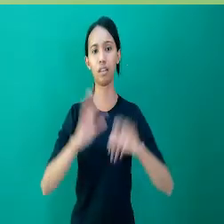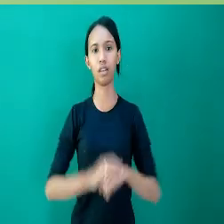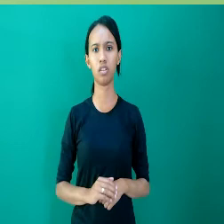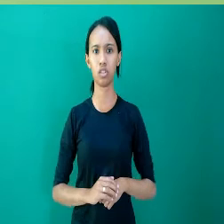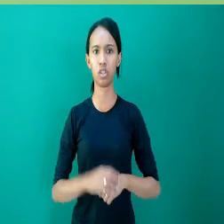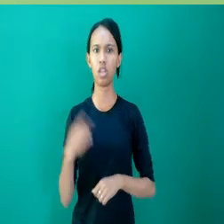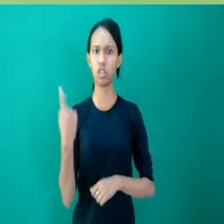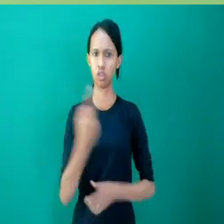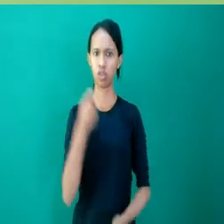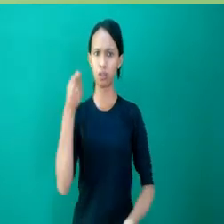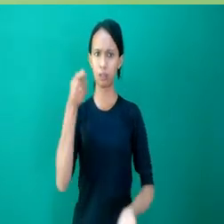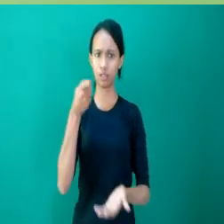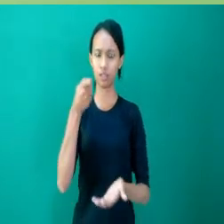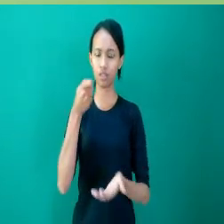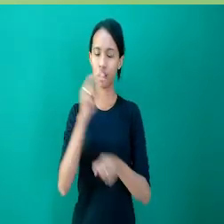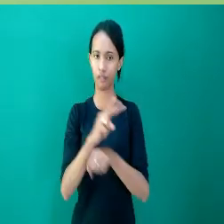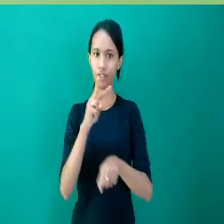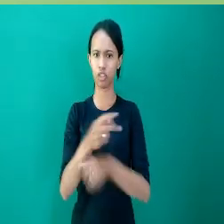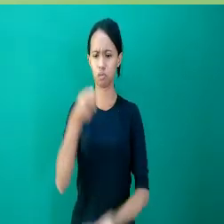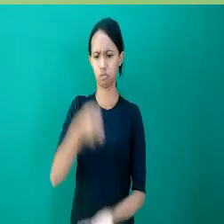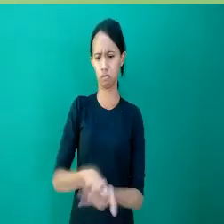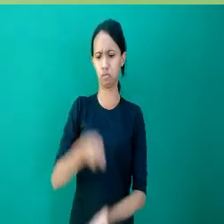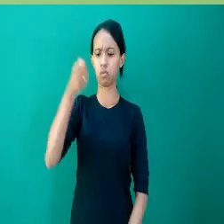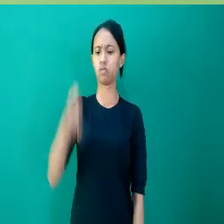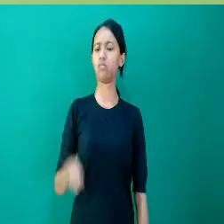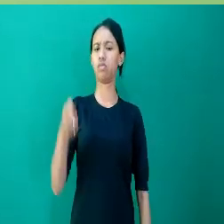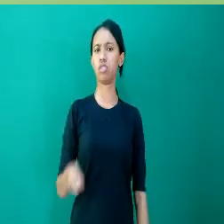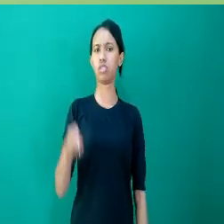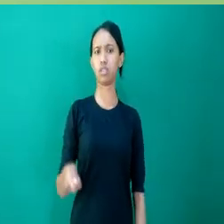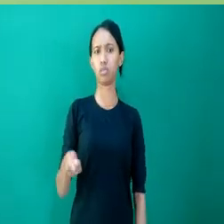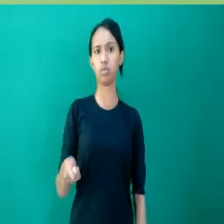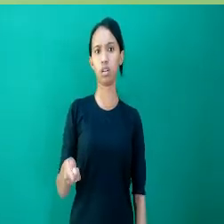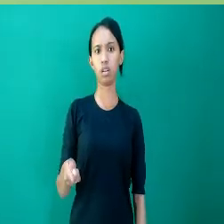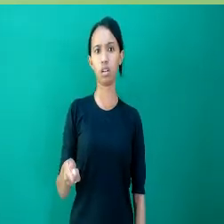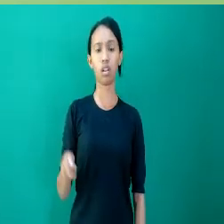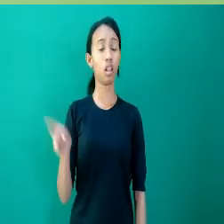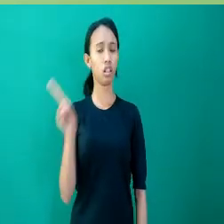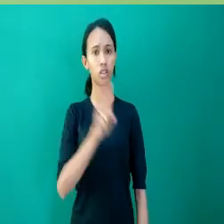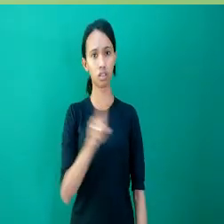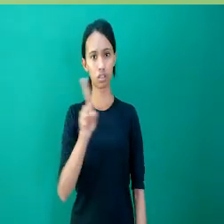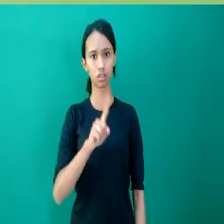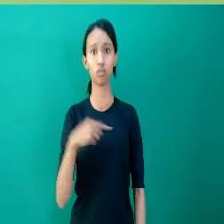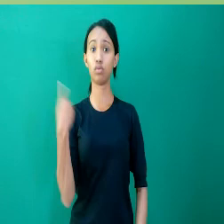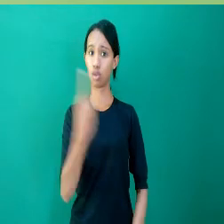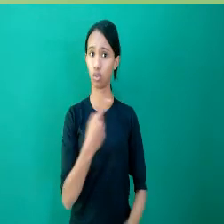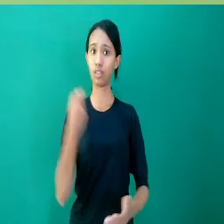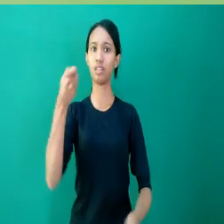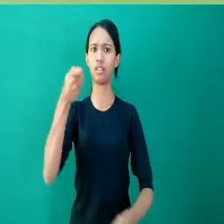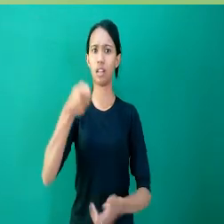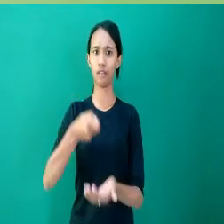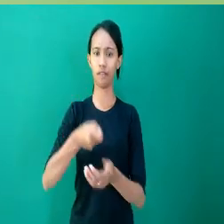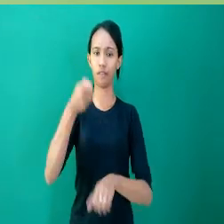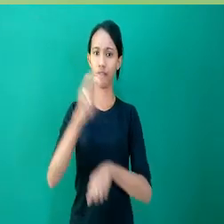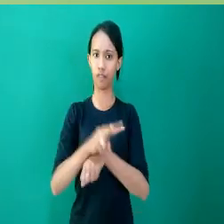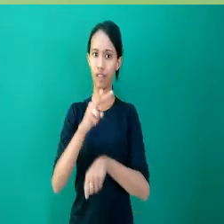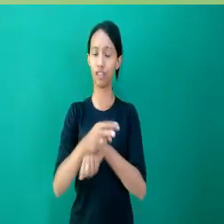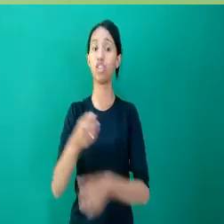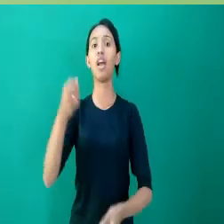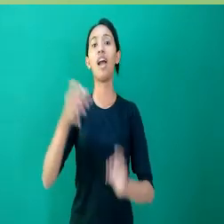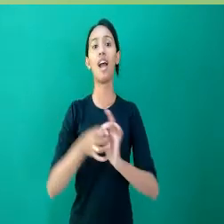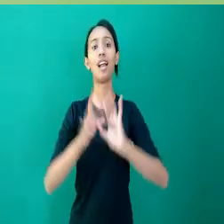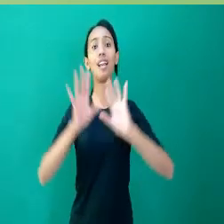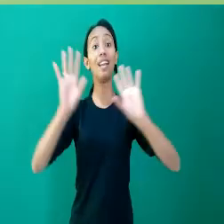regime militar, porque nós entendemos que, apesar de todos os pesares, a democracia precisa ser aperfeiçoada e ser